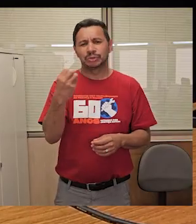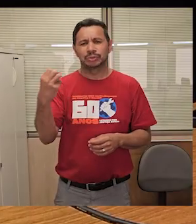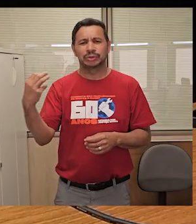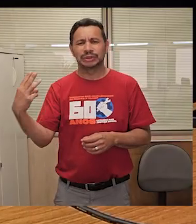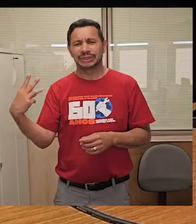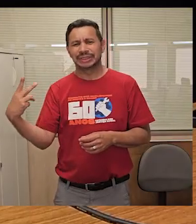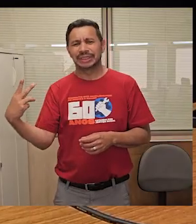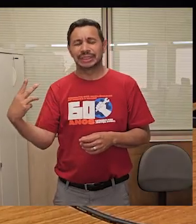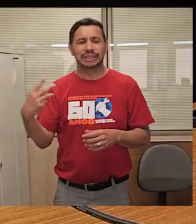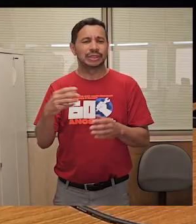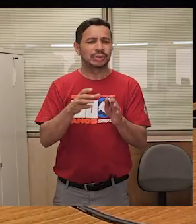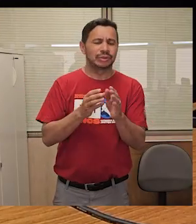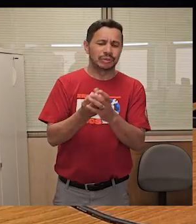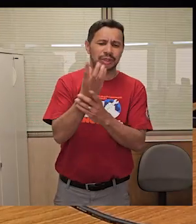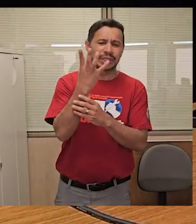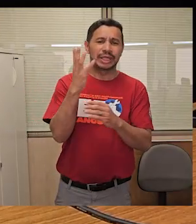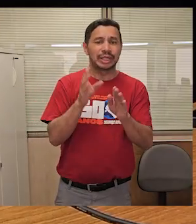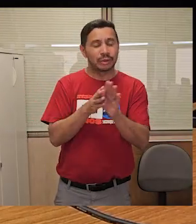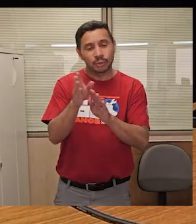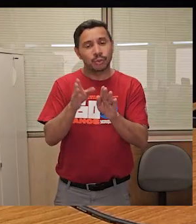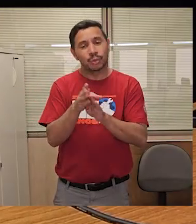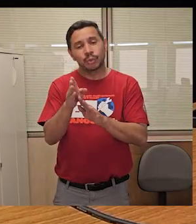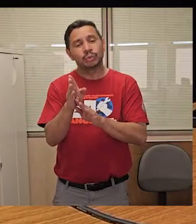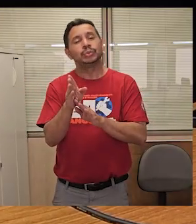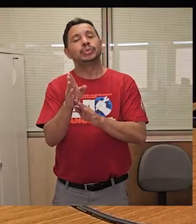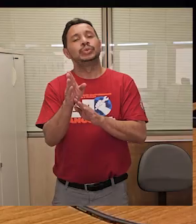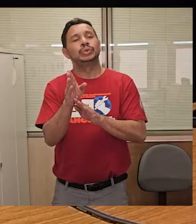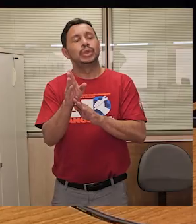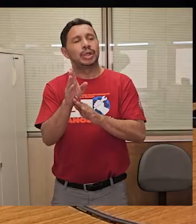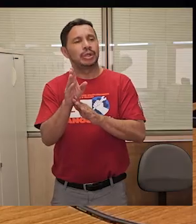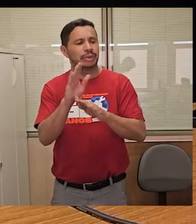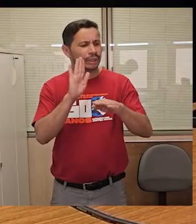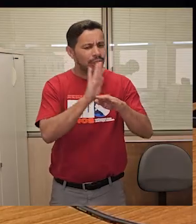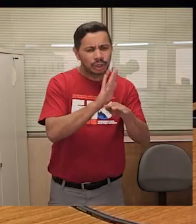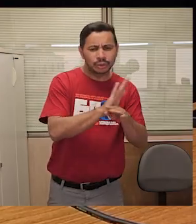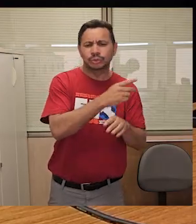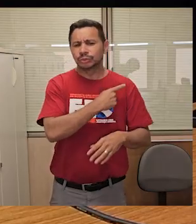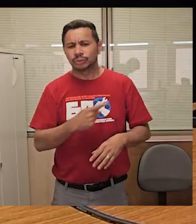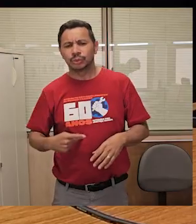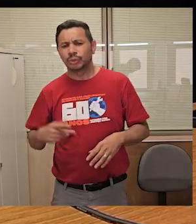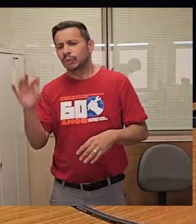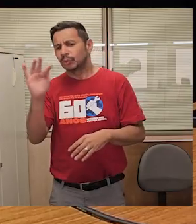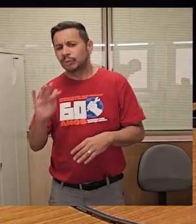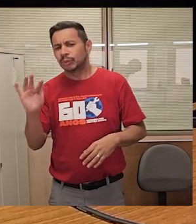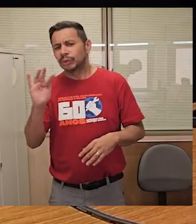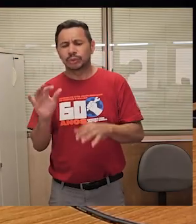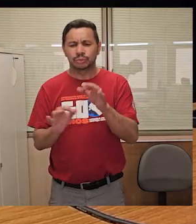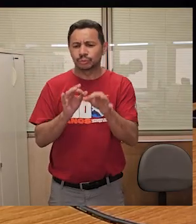esse conselho para, de fato, aconselhar aí o governo federal em políticas